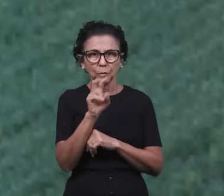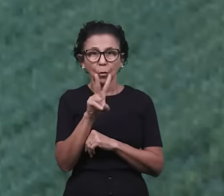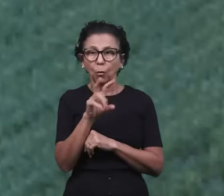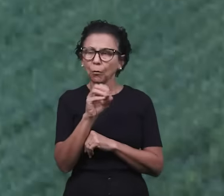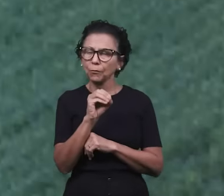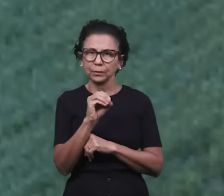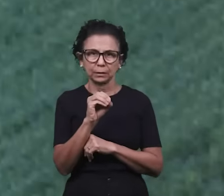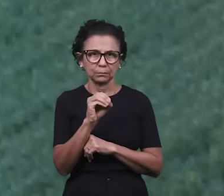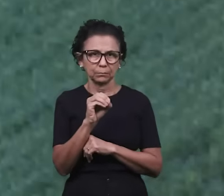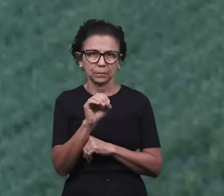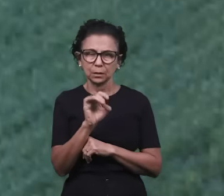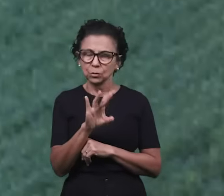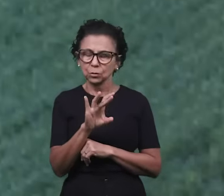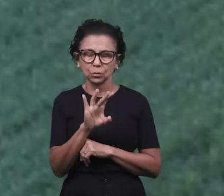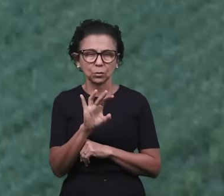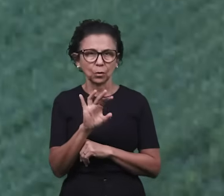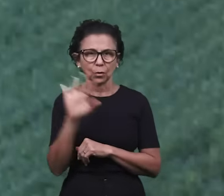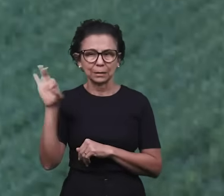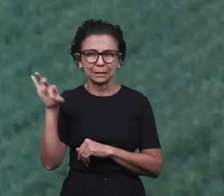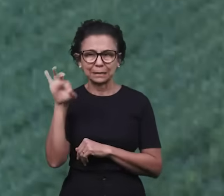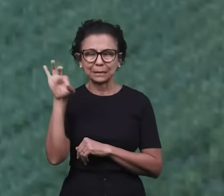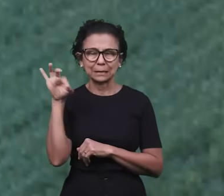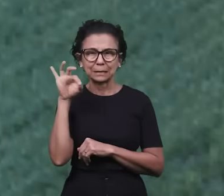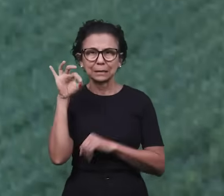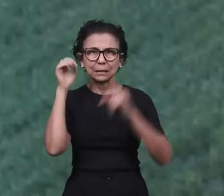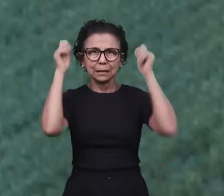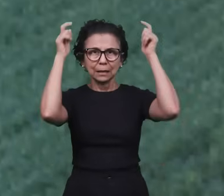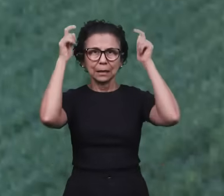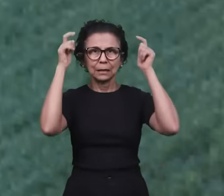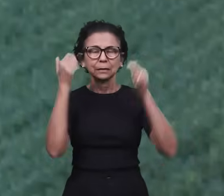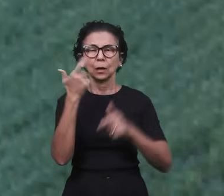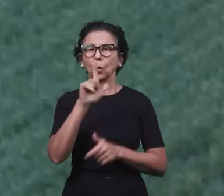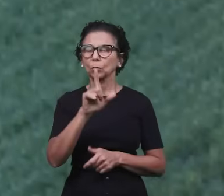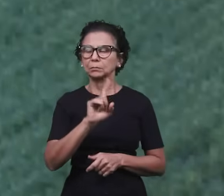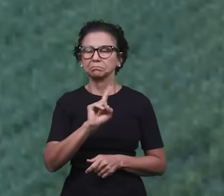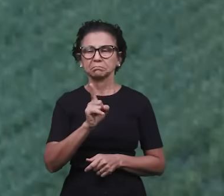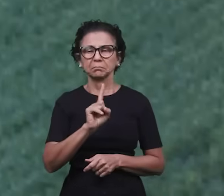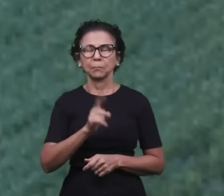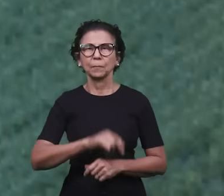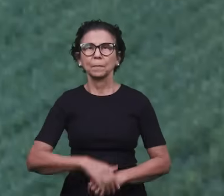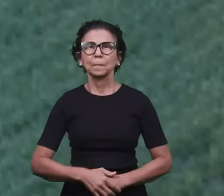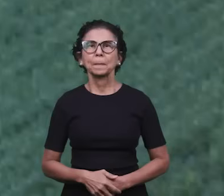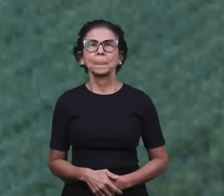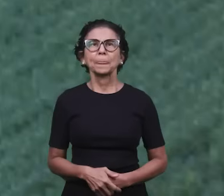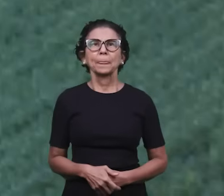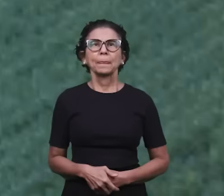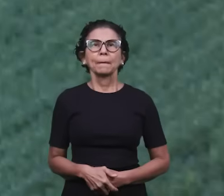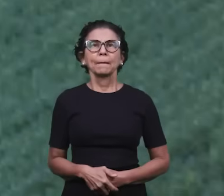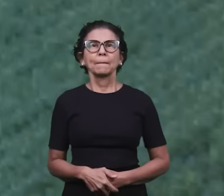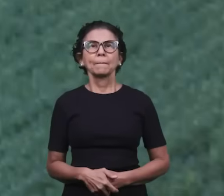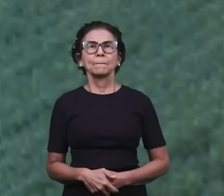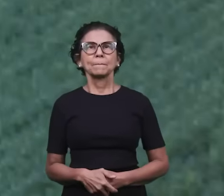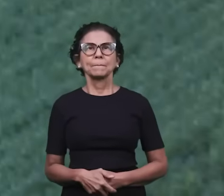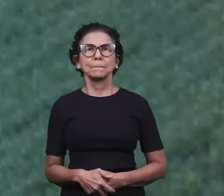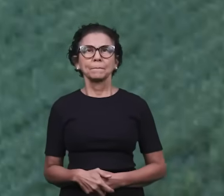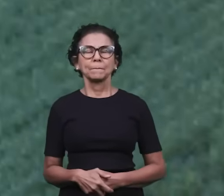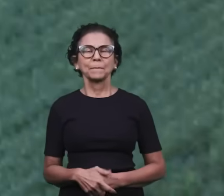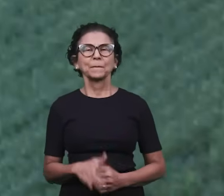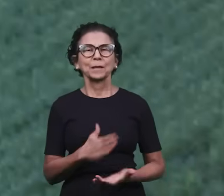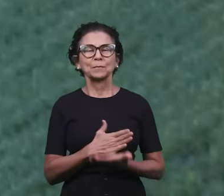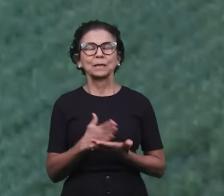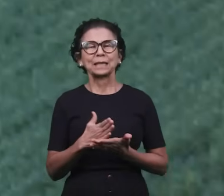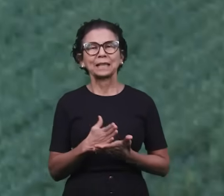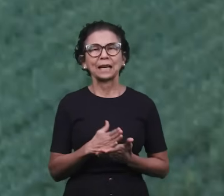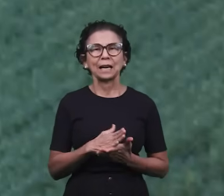Que ela vai lá, ela nutre a comércio. Aí é a quantidade grande, não é só uma, né? Várias ali que chegou nessa